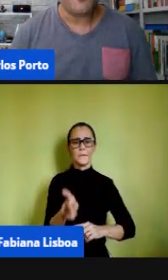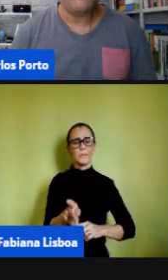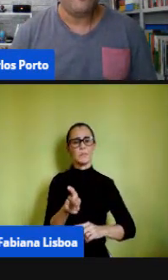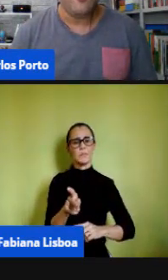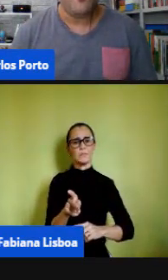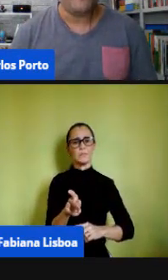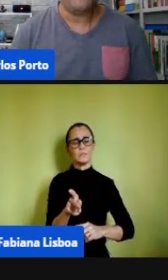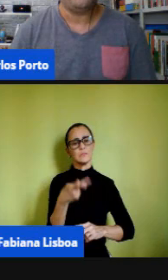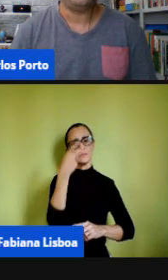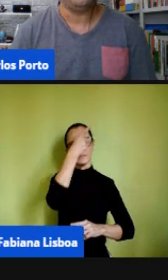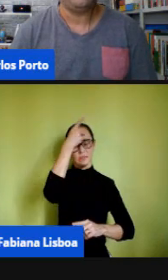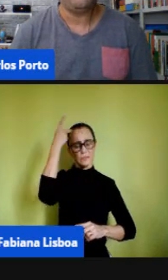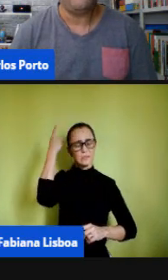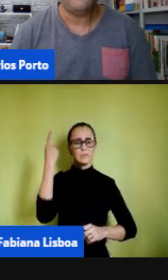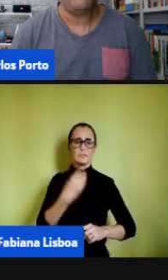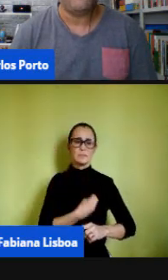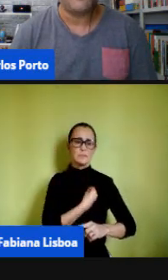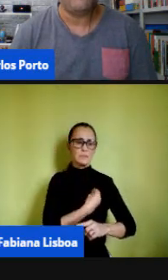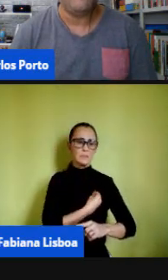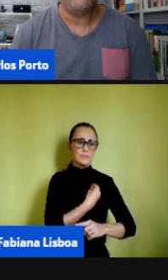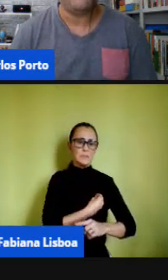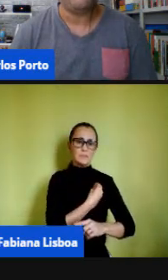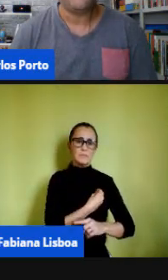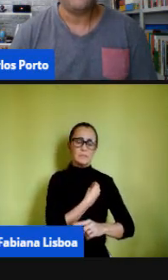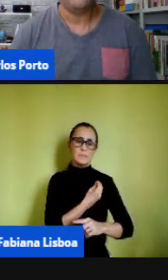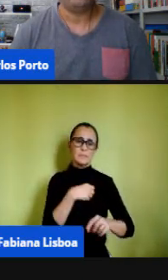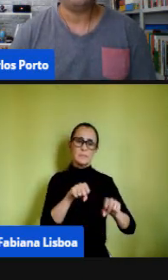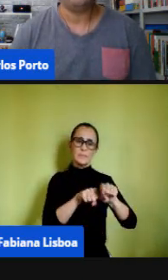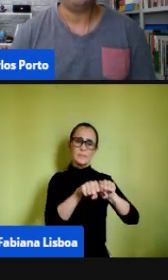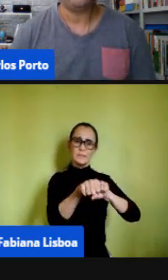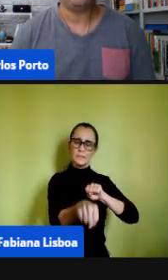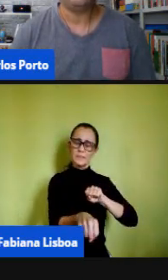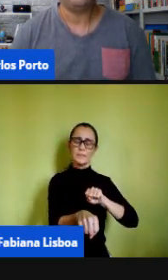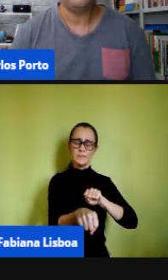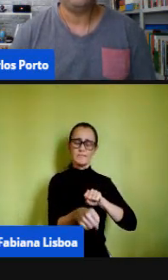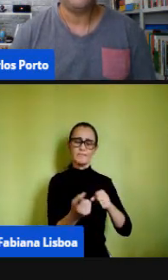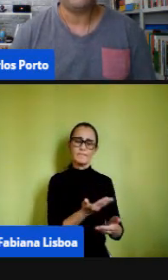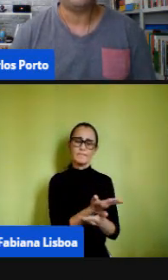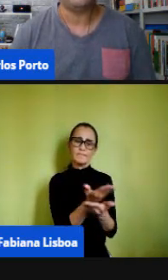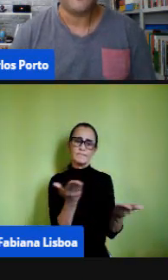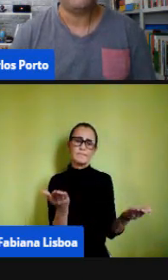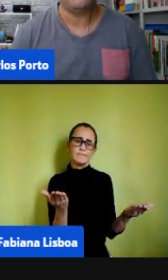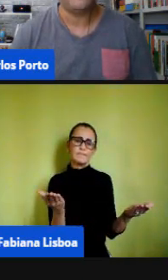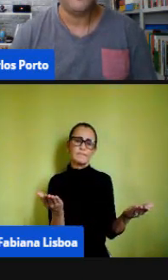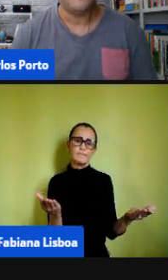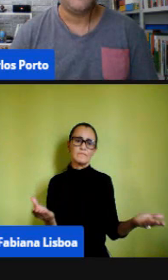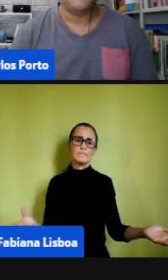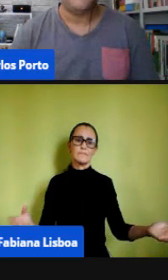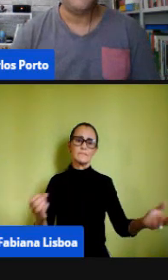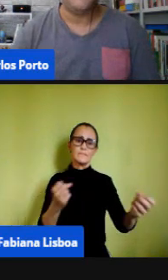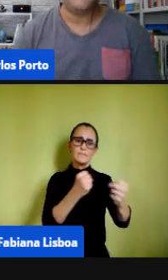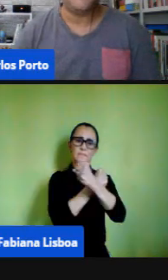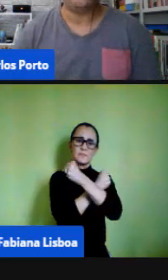pessoas que participam conosco desse momento formativo, que vocês possam se sentir abraçados